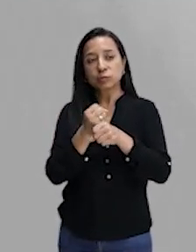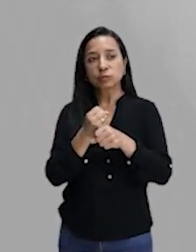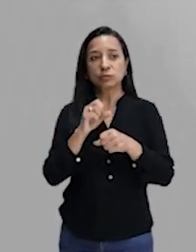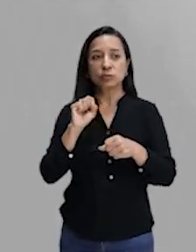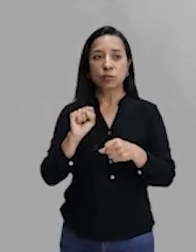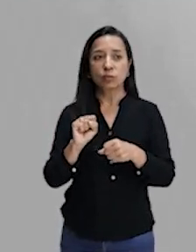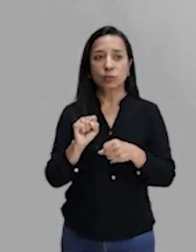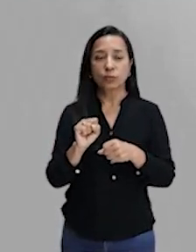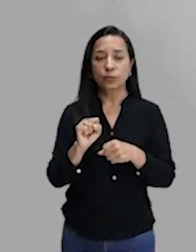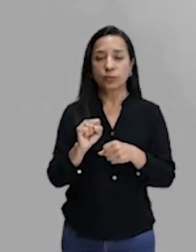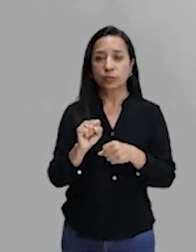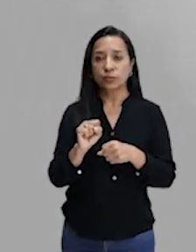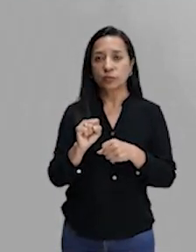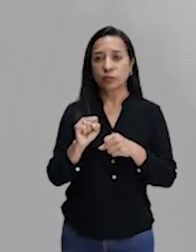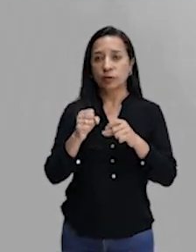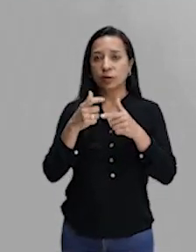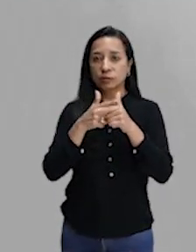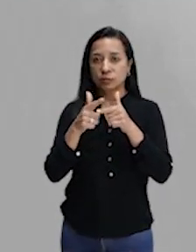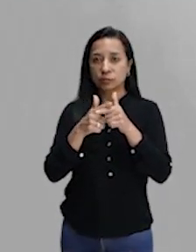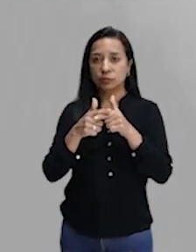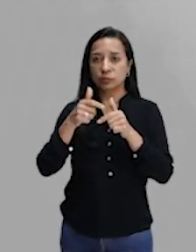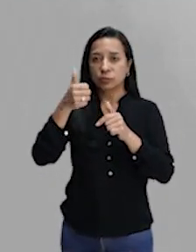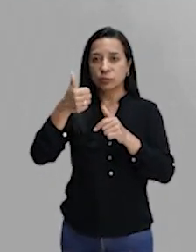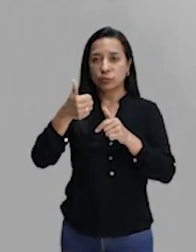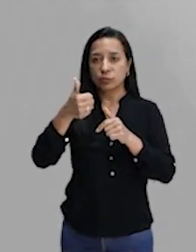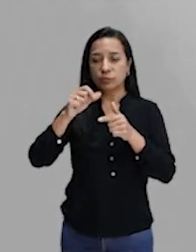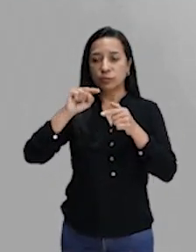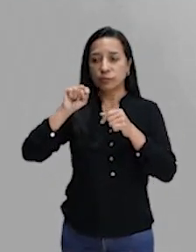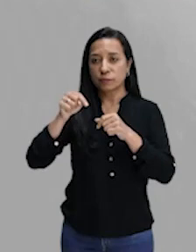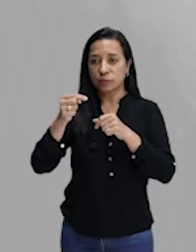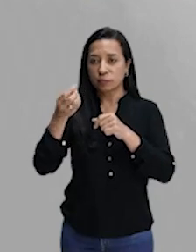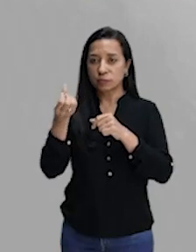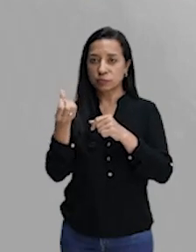/ 1,6 certo